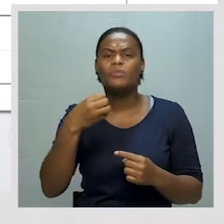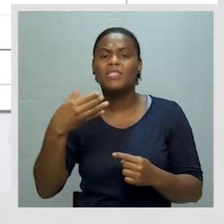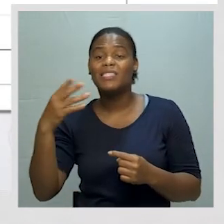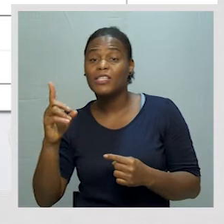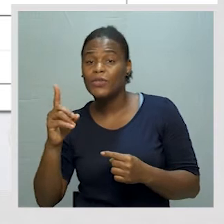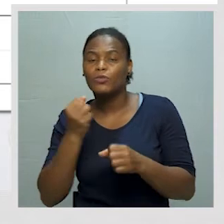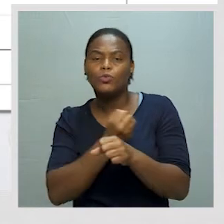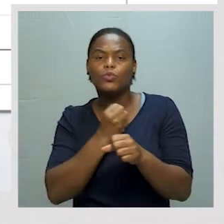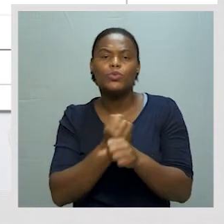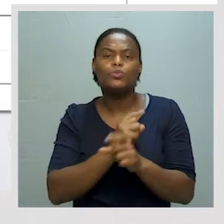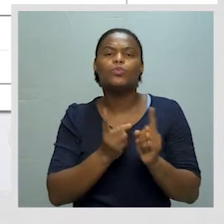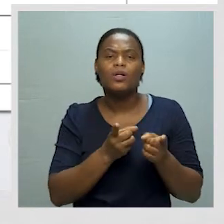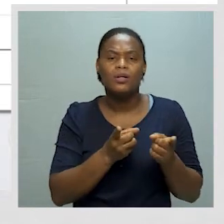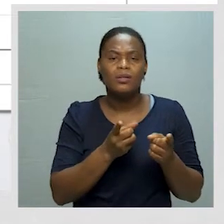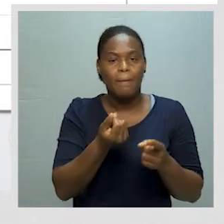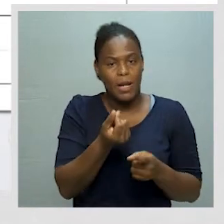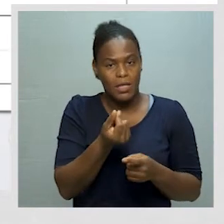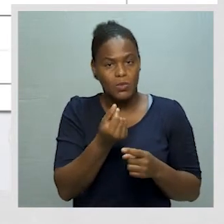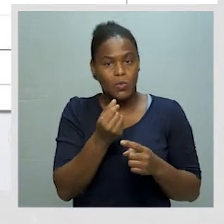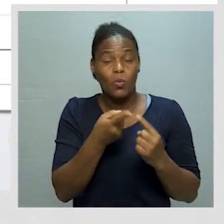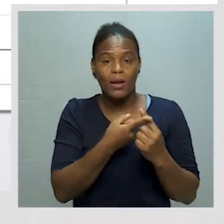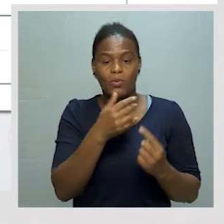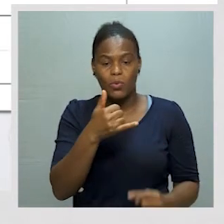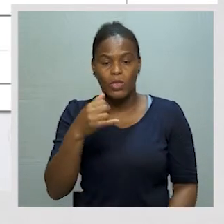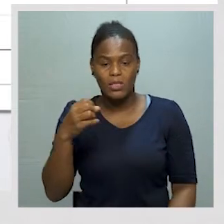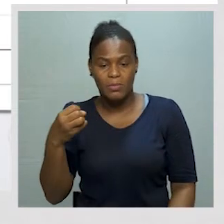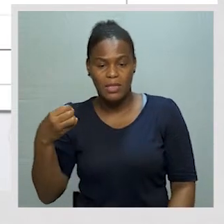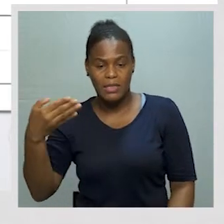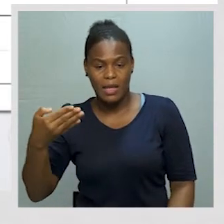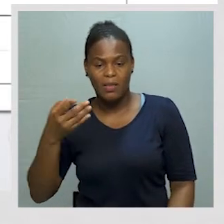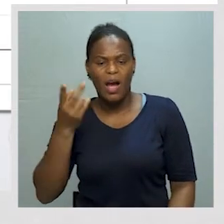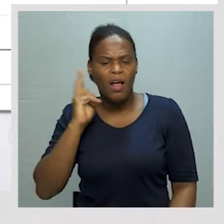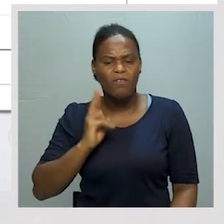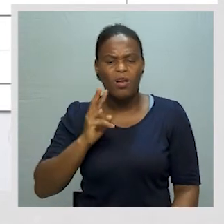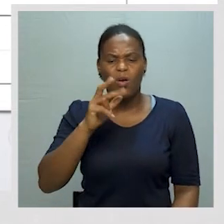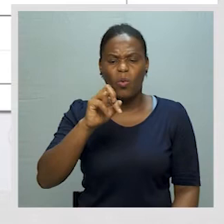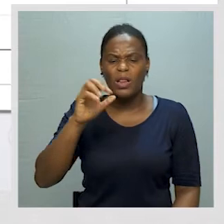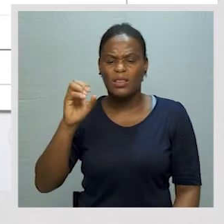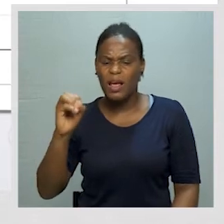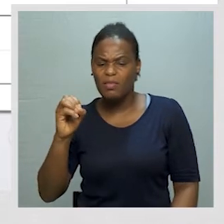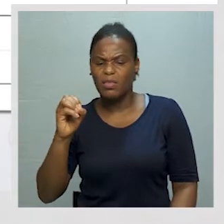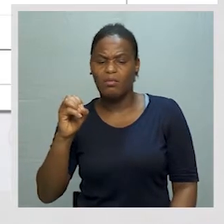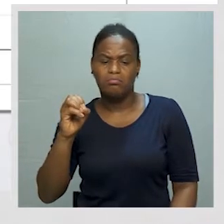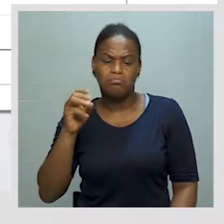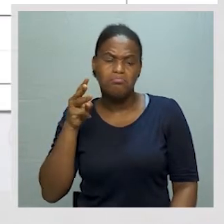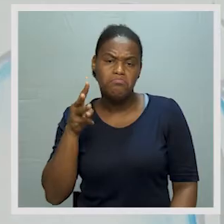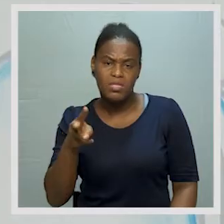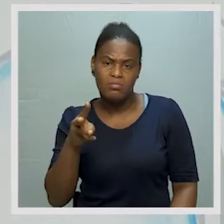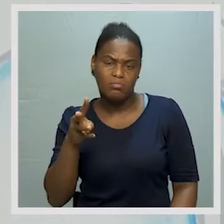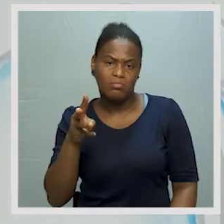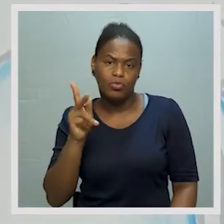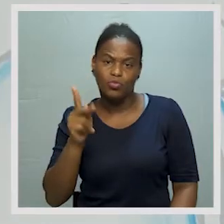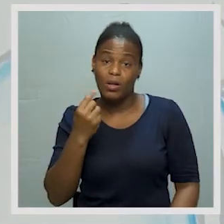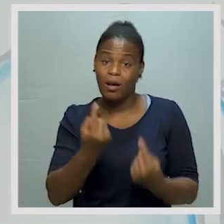em 2016 a preços de 2007, que era 80 escuros cada quilo, dá preços constantes de 8.000.